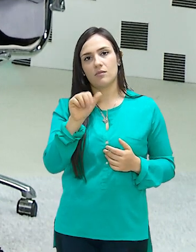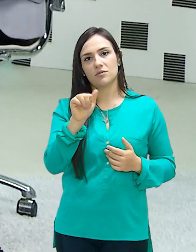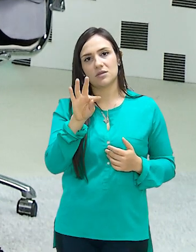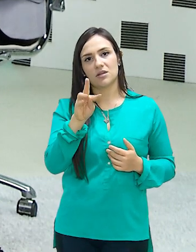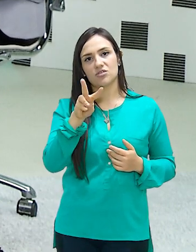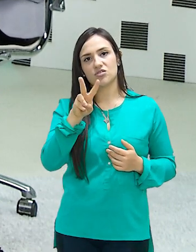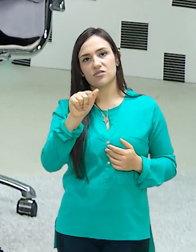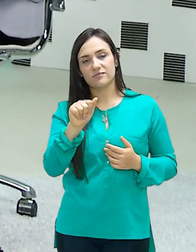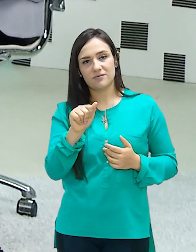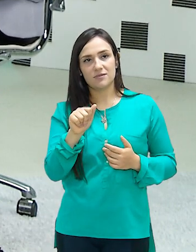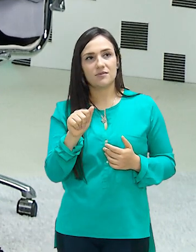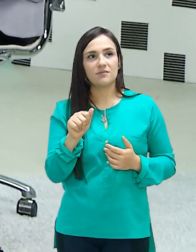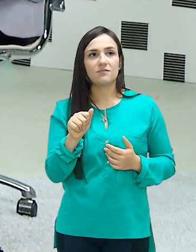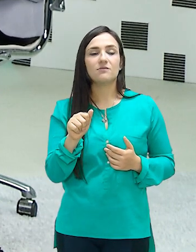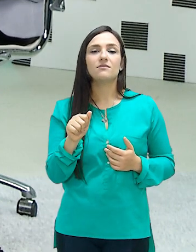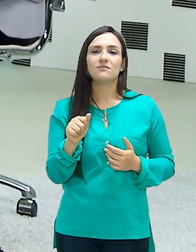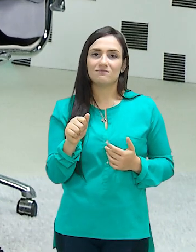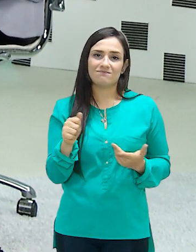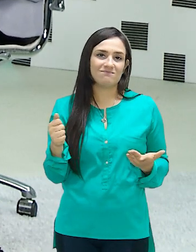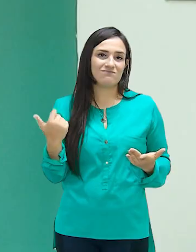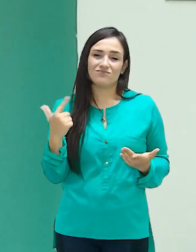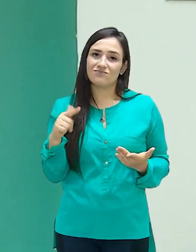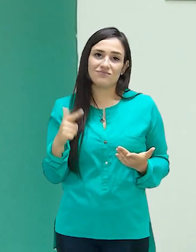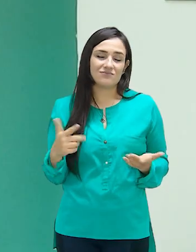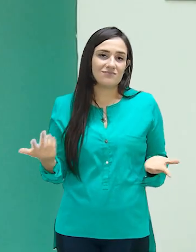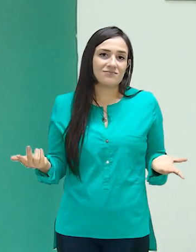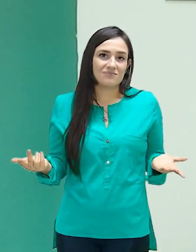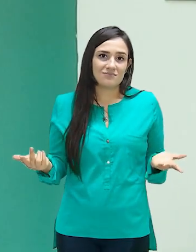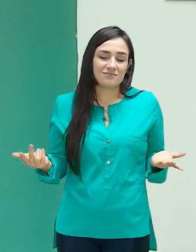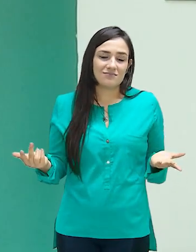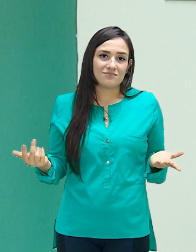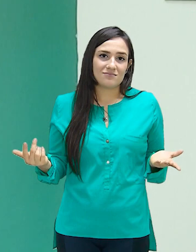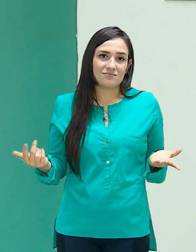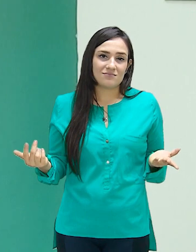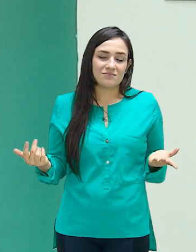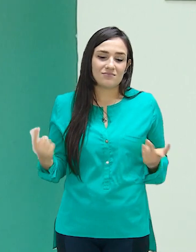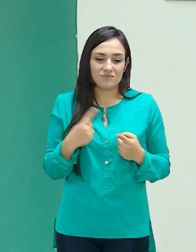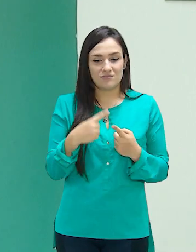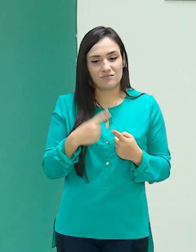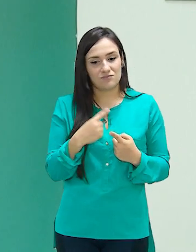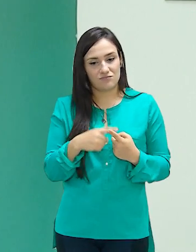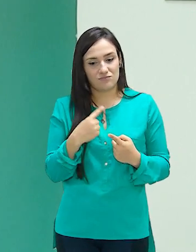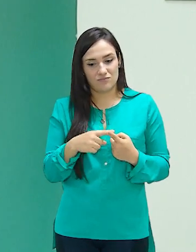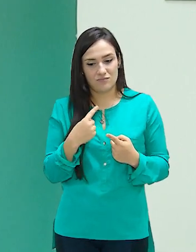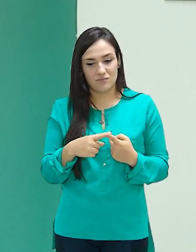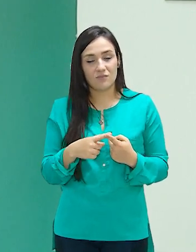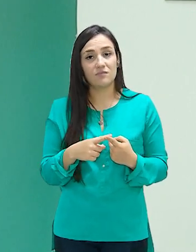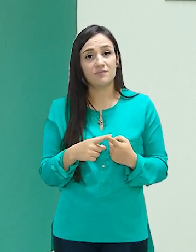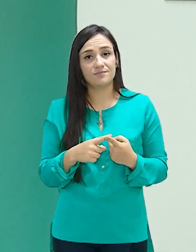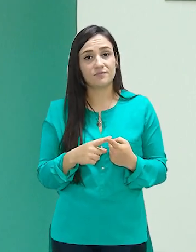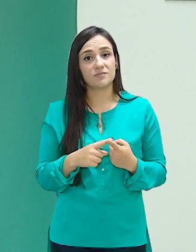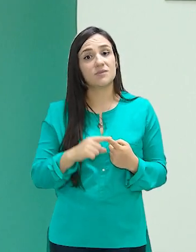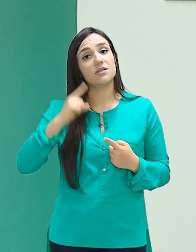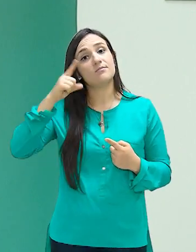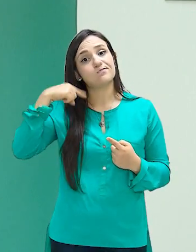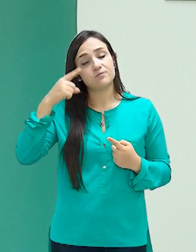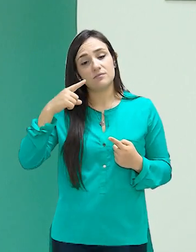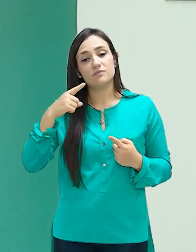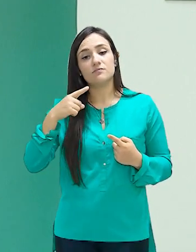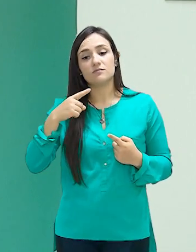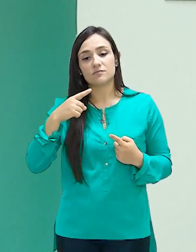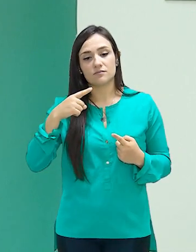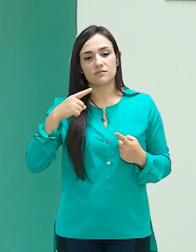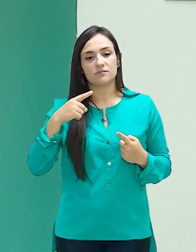uma conciliação, isso não teria acontecido. Porque nós, nas práticas colaborativas, o advogado dela